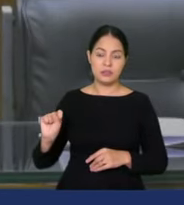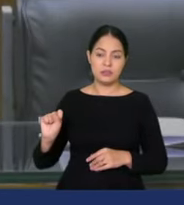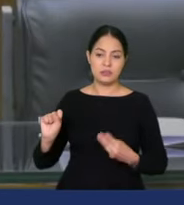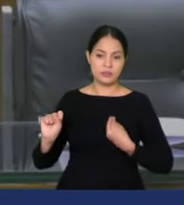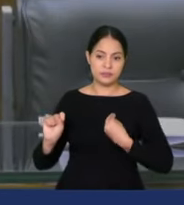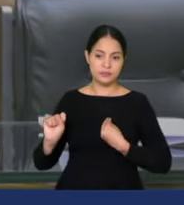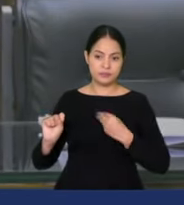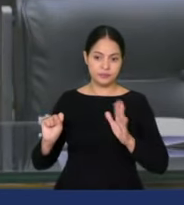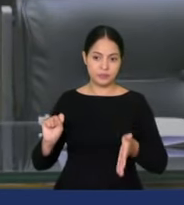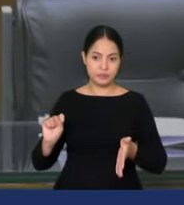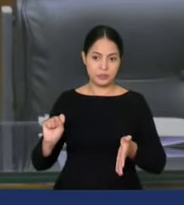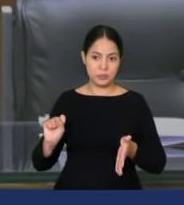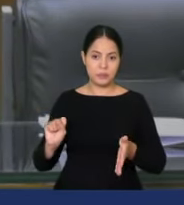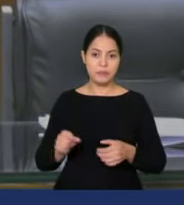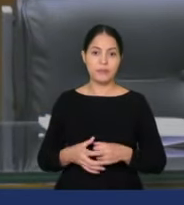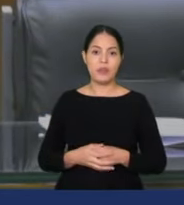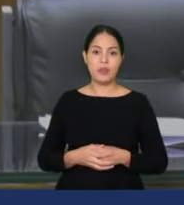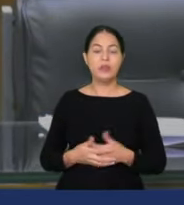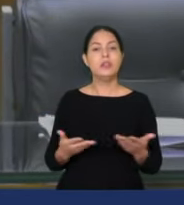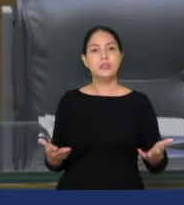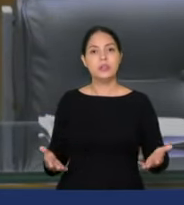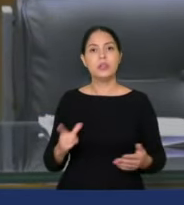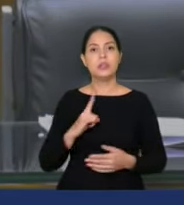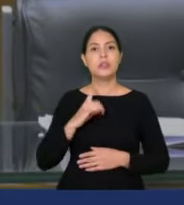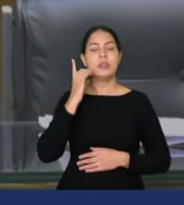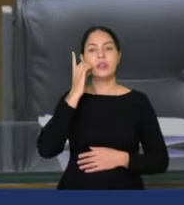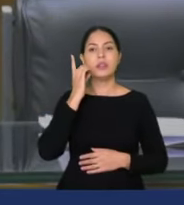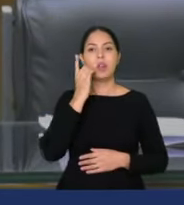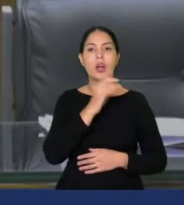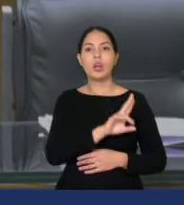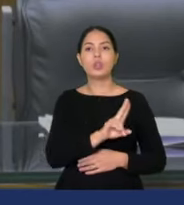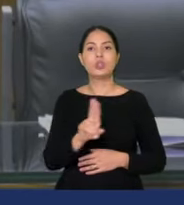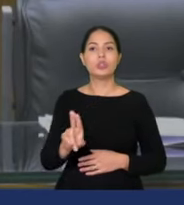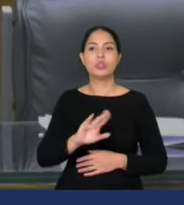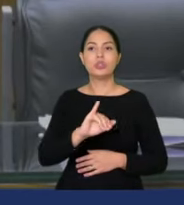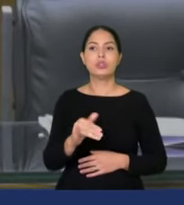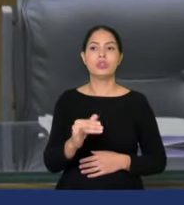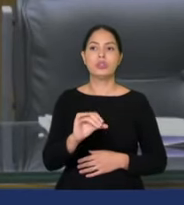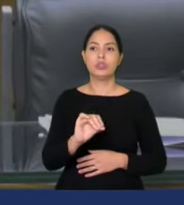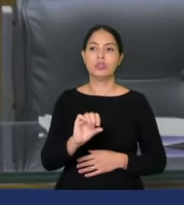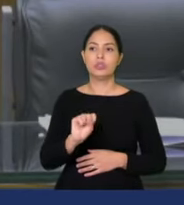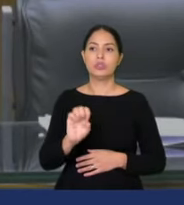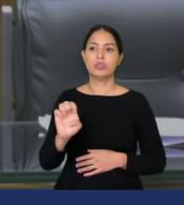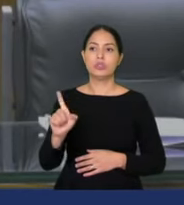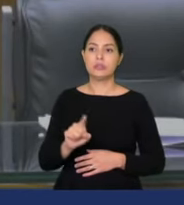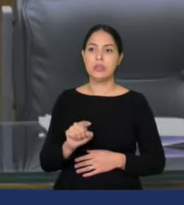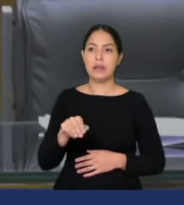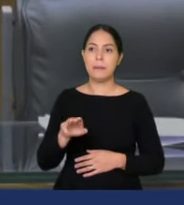o deputado José Medeiros, falando pelo governo,